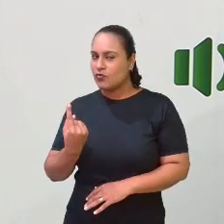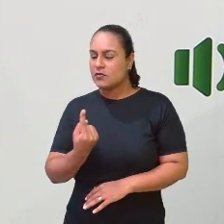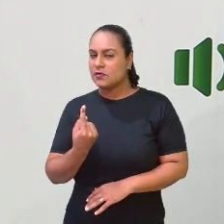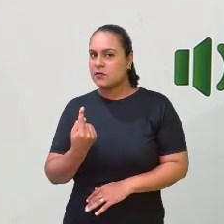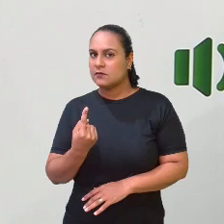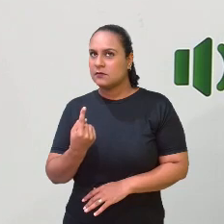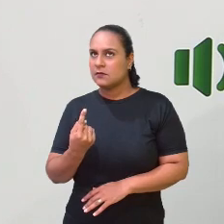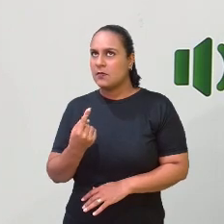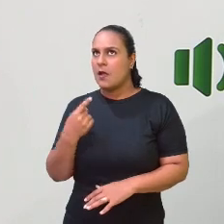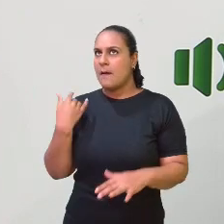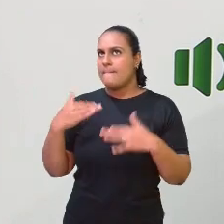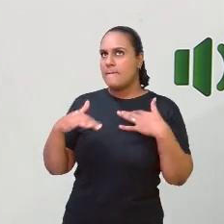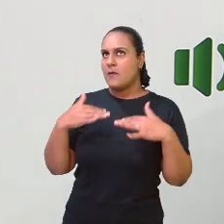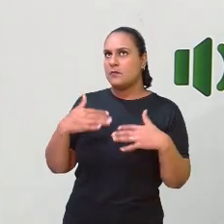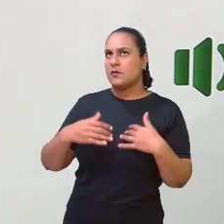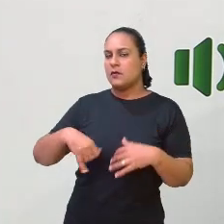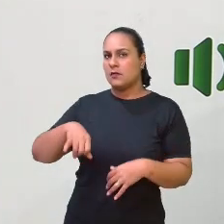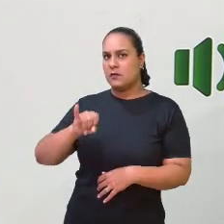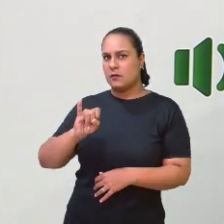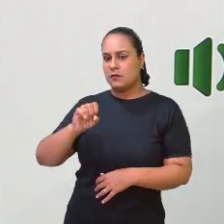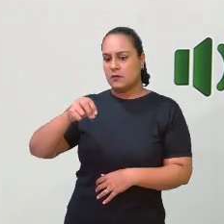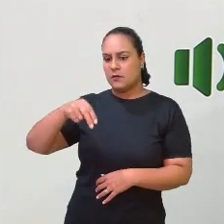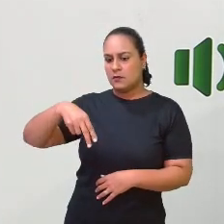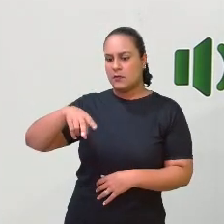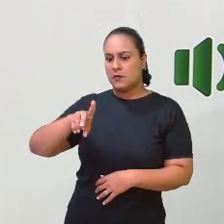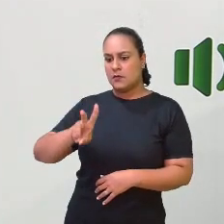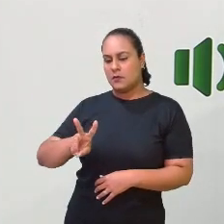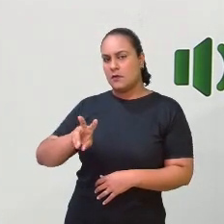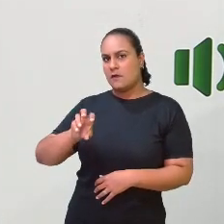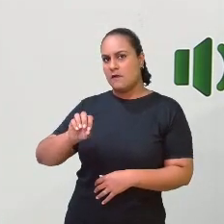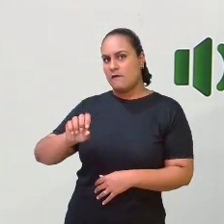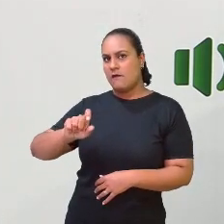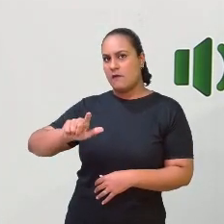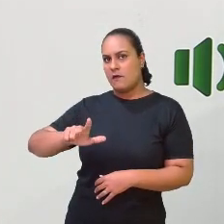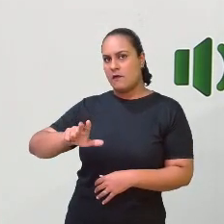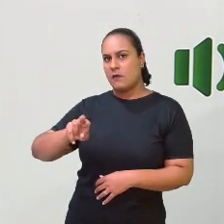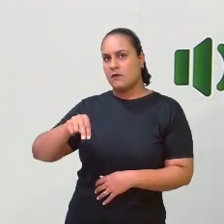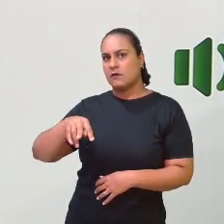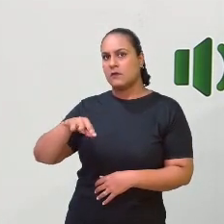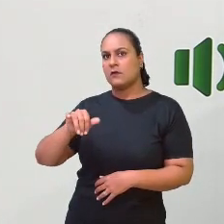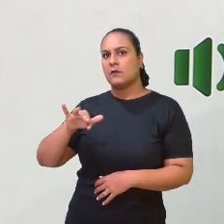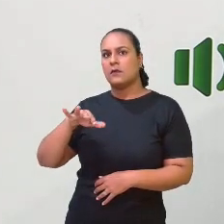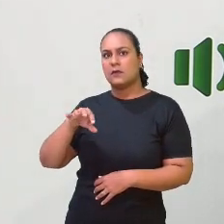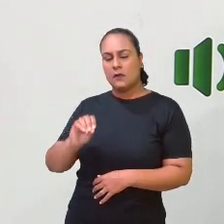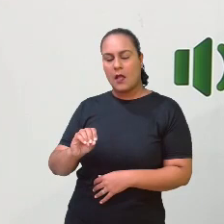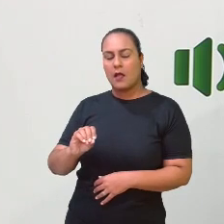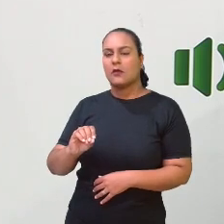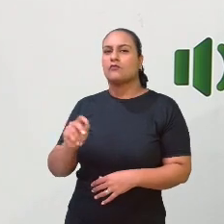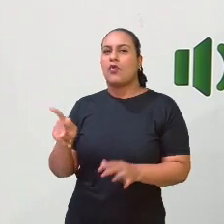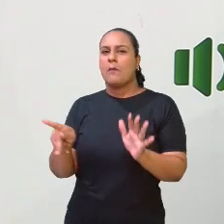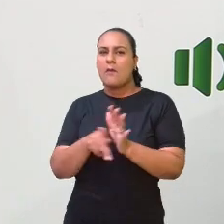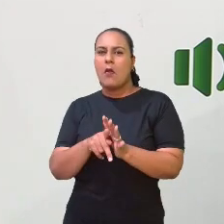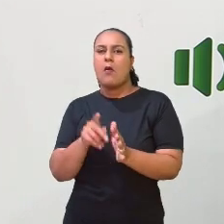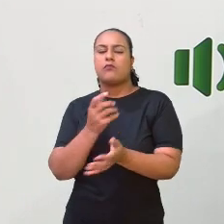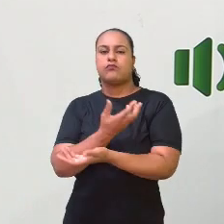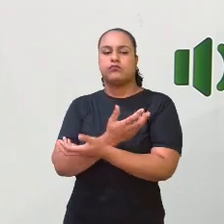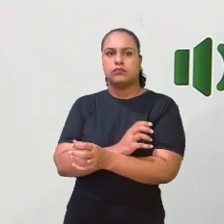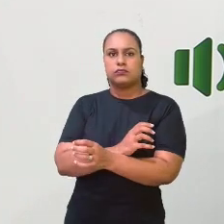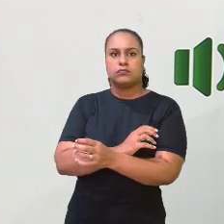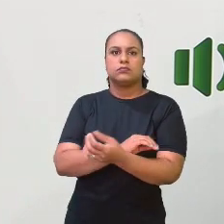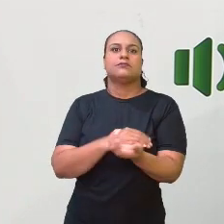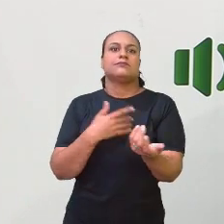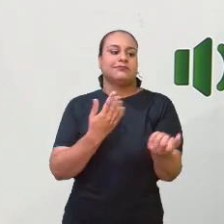Pensou em movimento voluntário, pensa nos músculos estriados esqueléticos. Pensa no teu bíceps, no